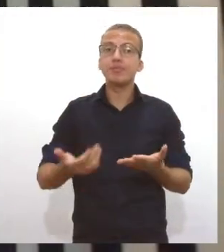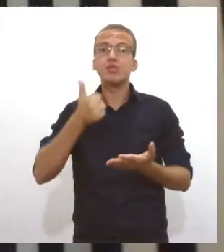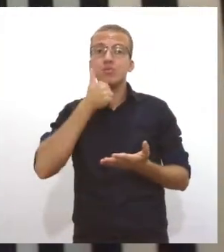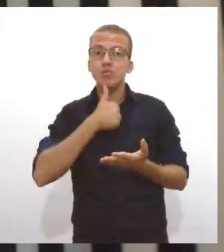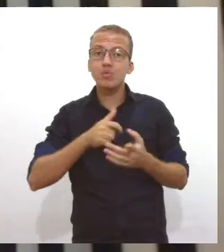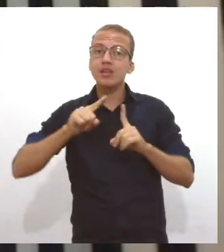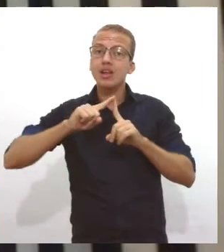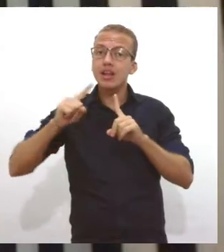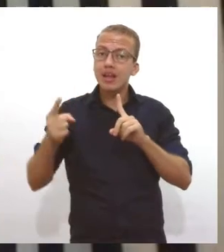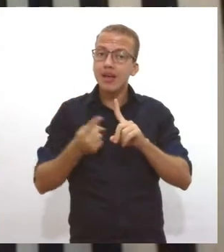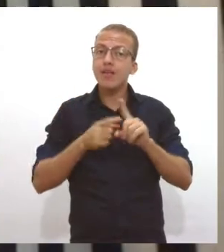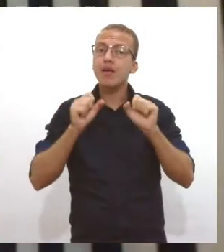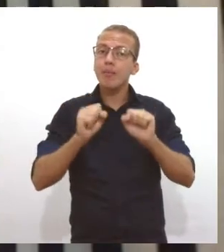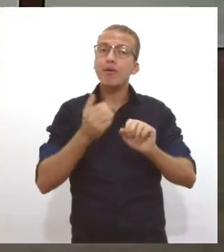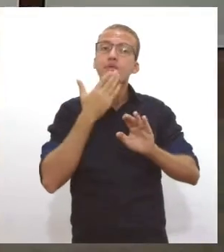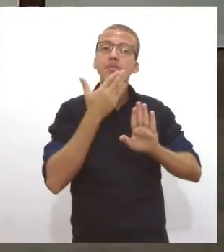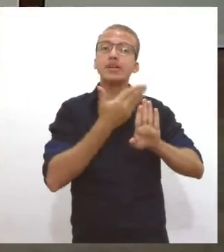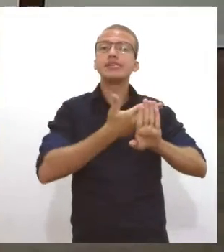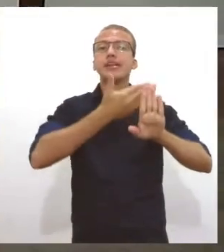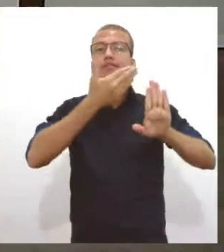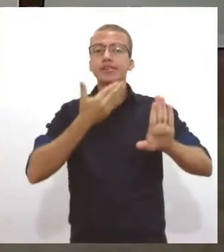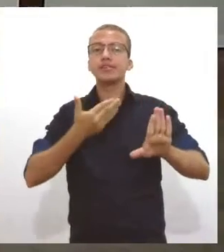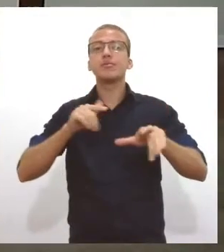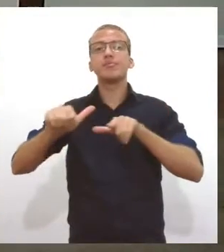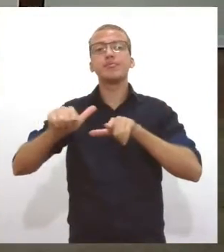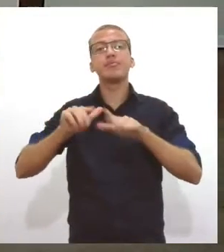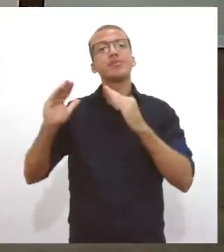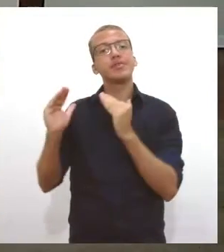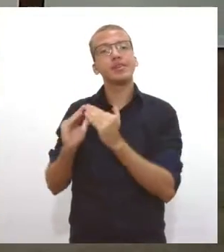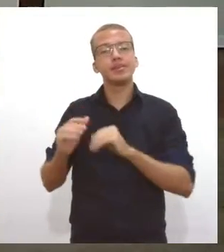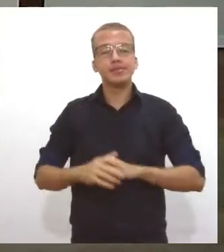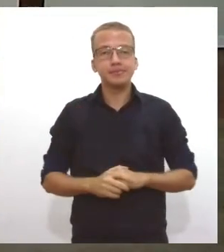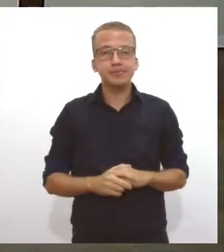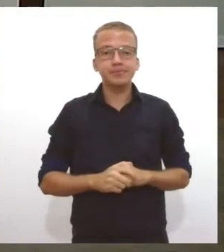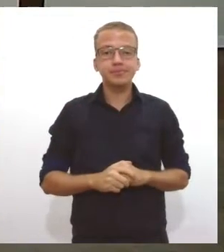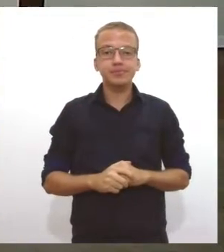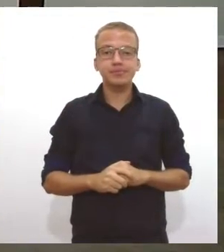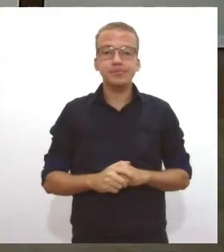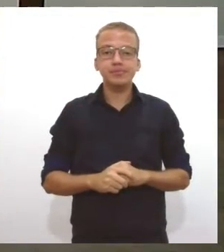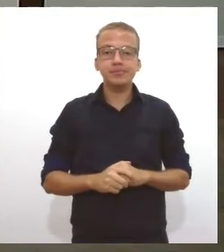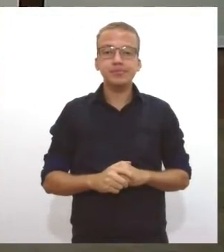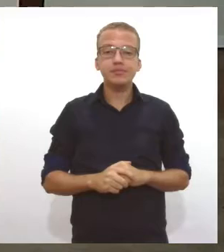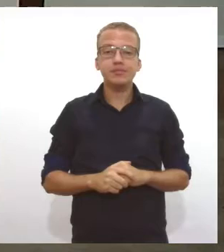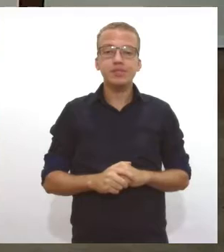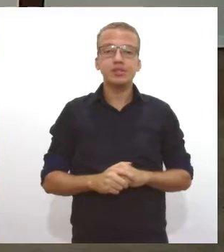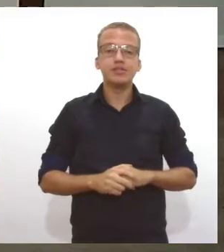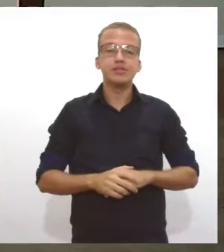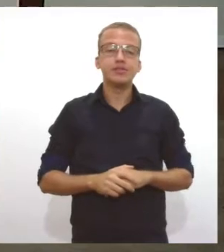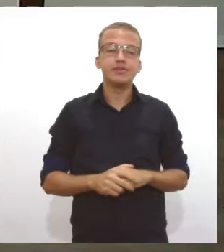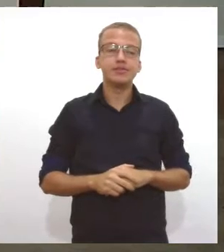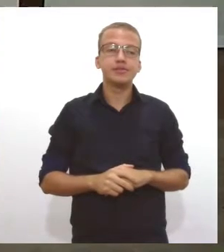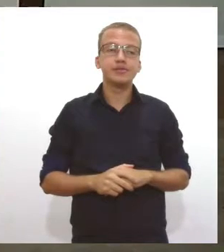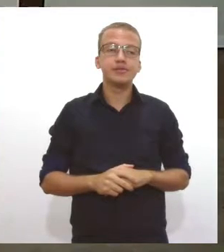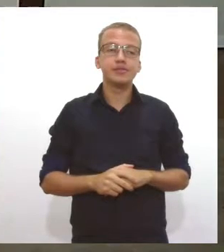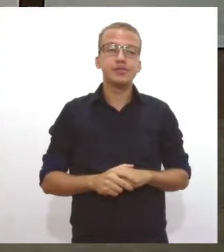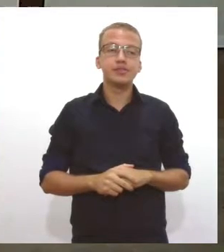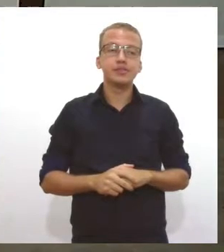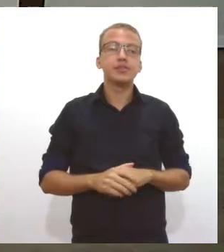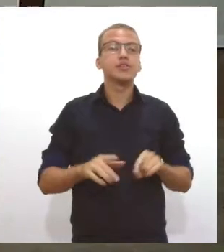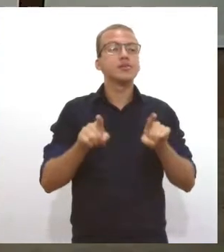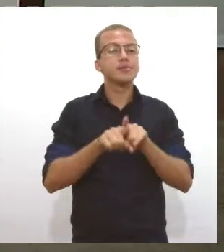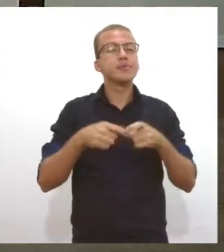mei É sim é também mas não nem é bom que